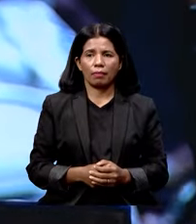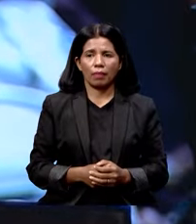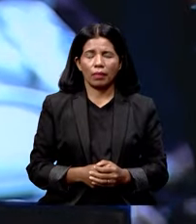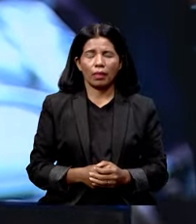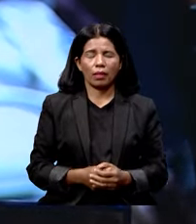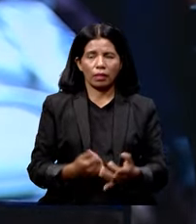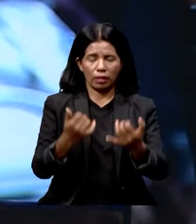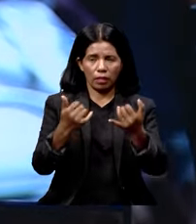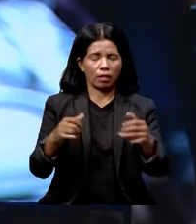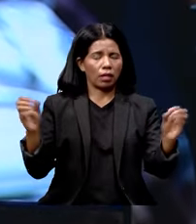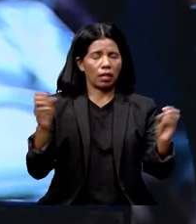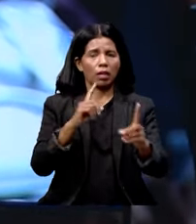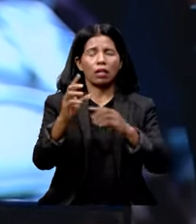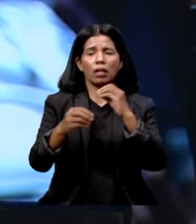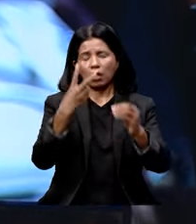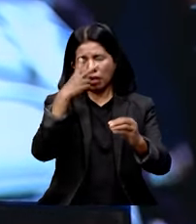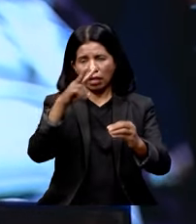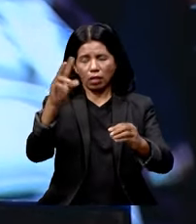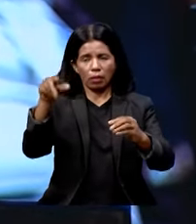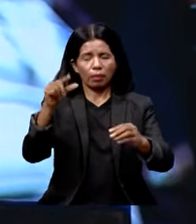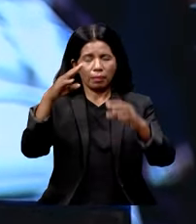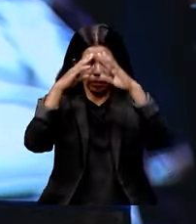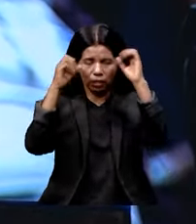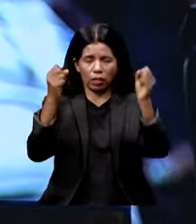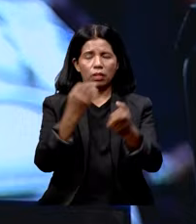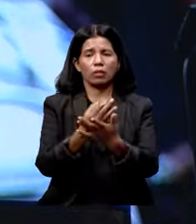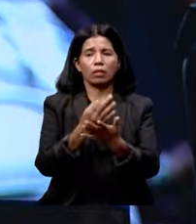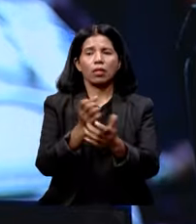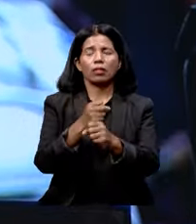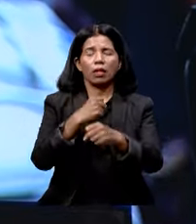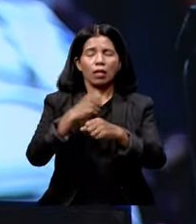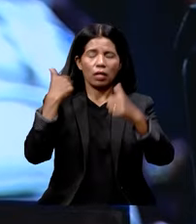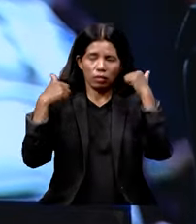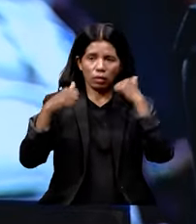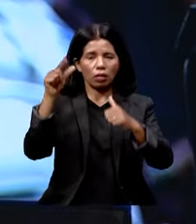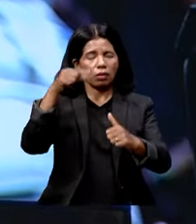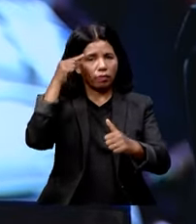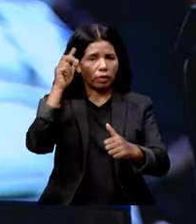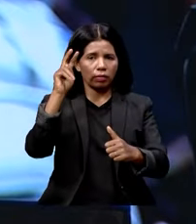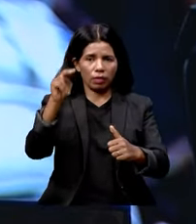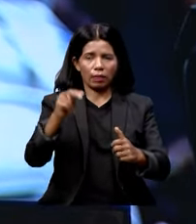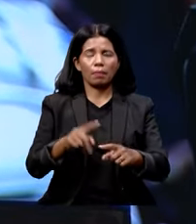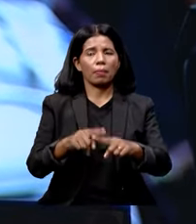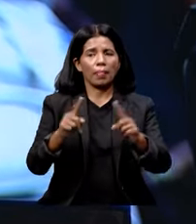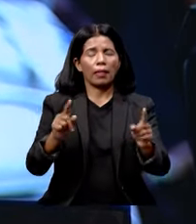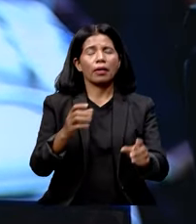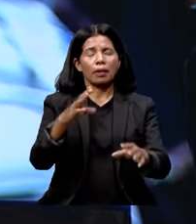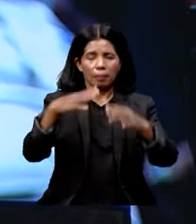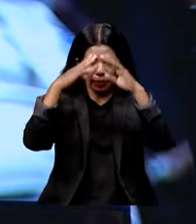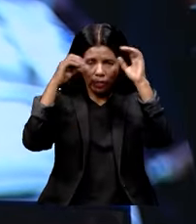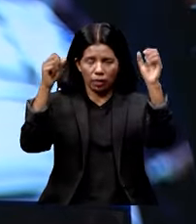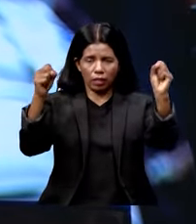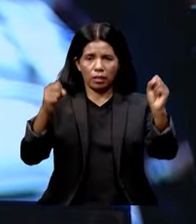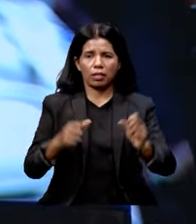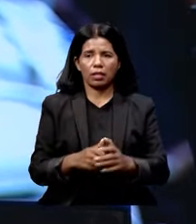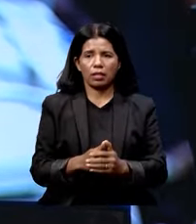Mas bem, né, lá significa que até o presidente não ouça nem a tu halo atividade do governo nian. Mas bem, como presidente da